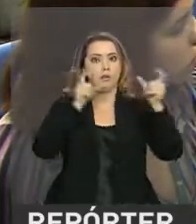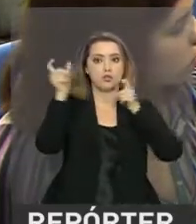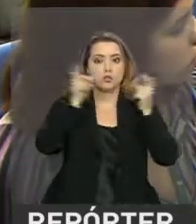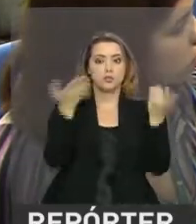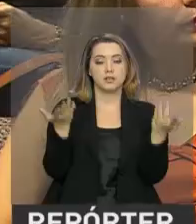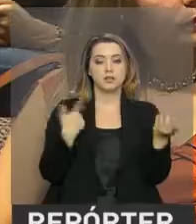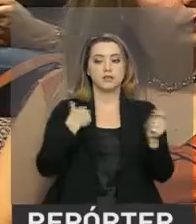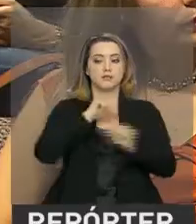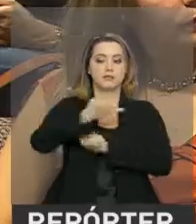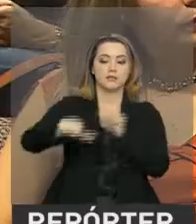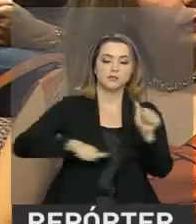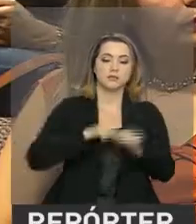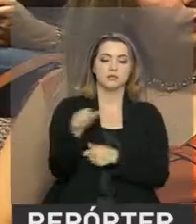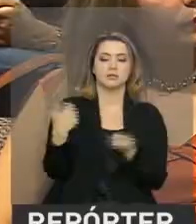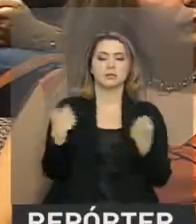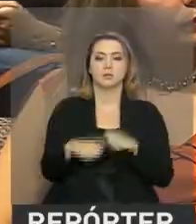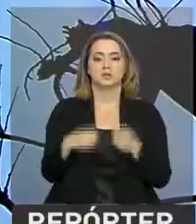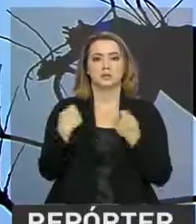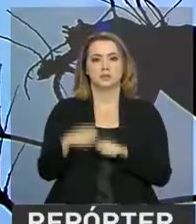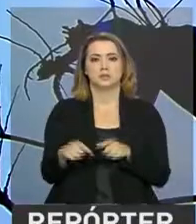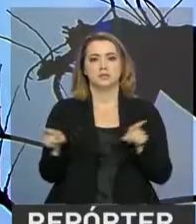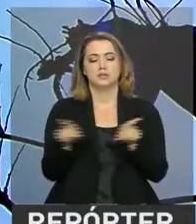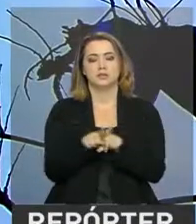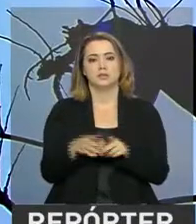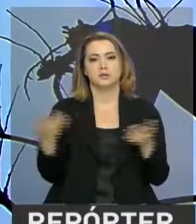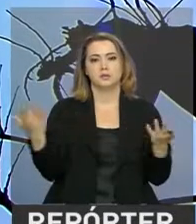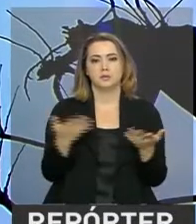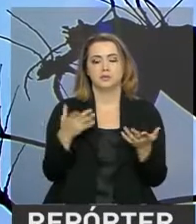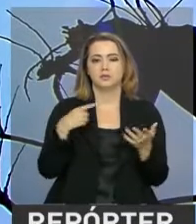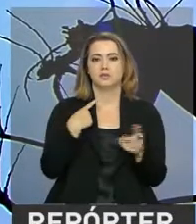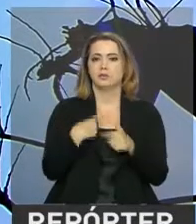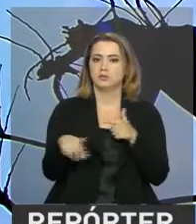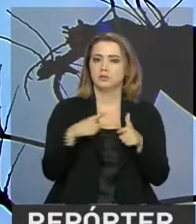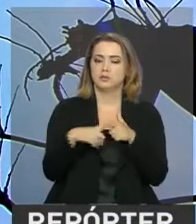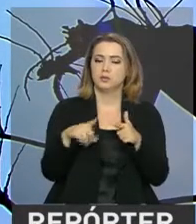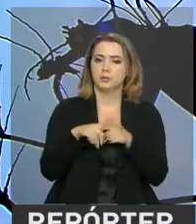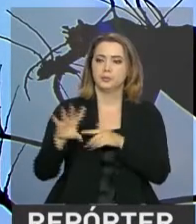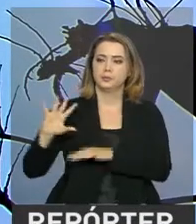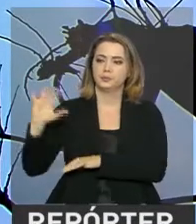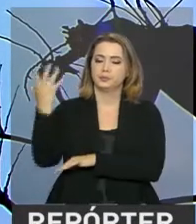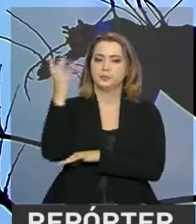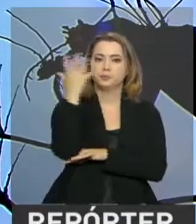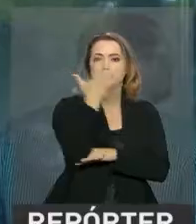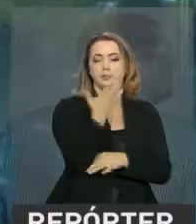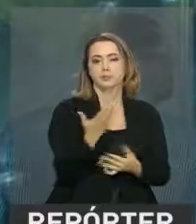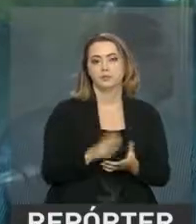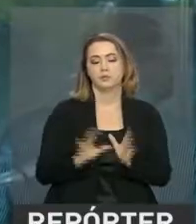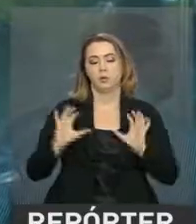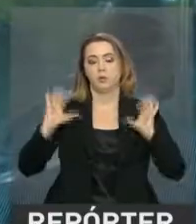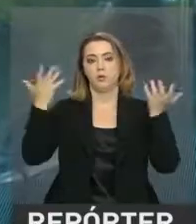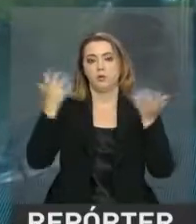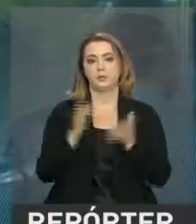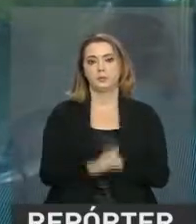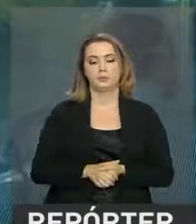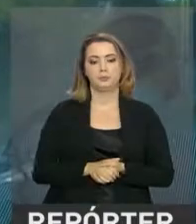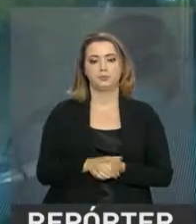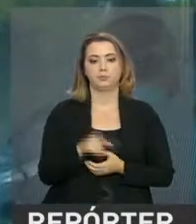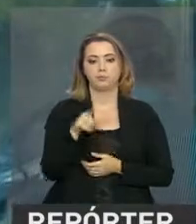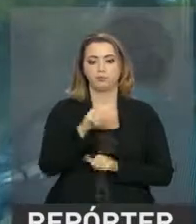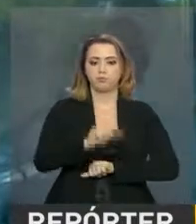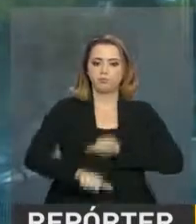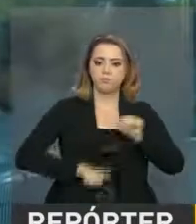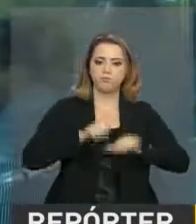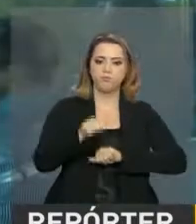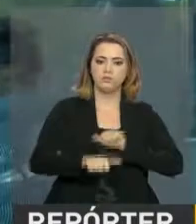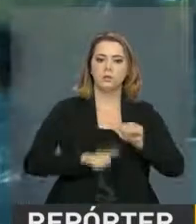as transformações que são necessárias diante dos impactos gerados pelas mudanças no clima. As mudanças climáticas